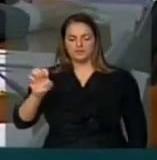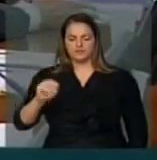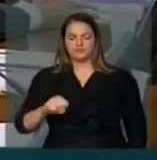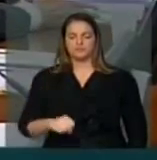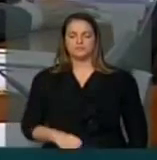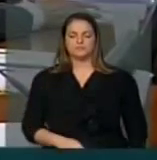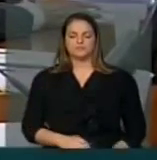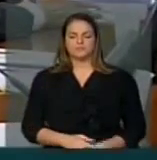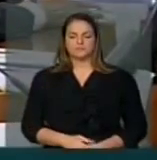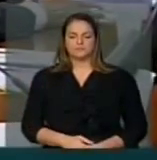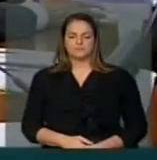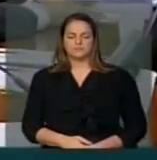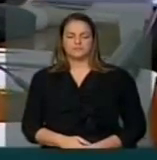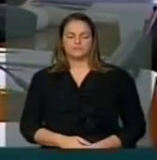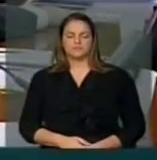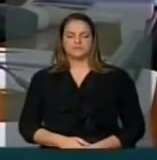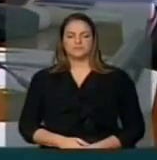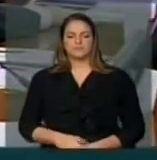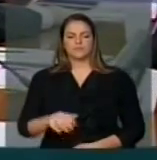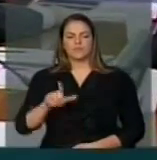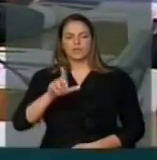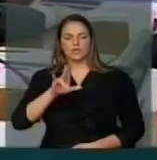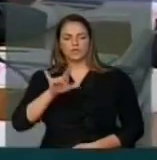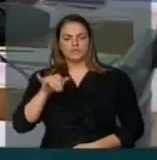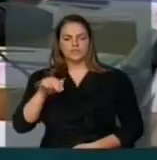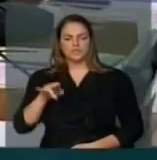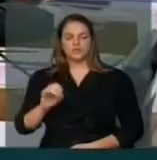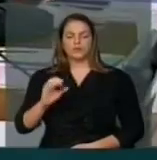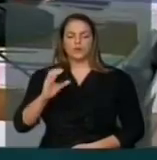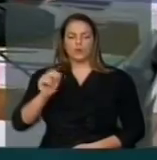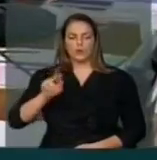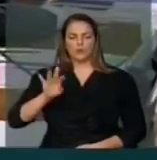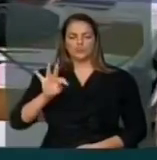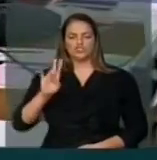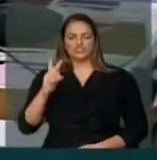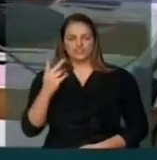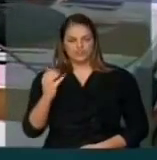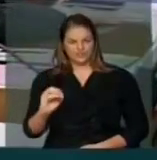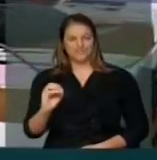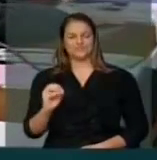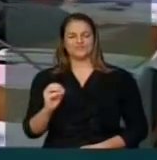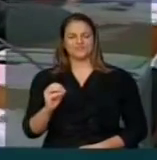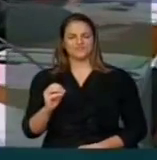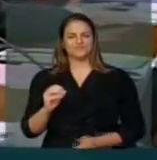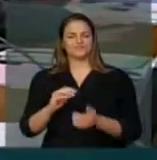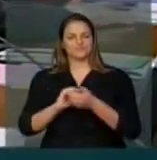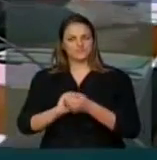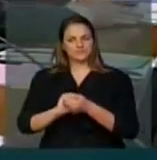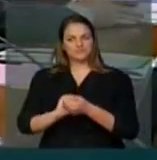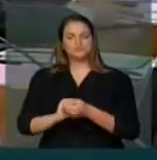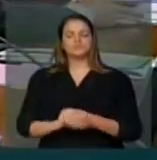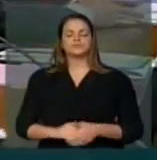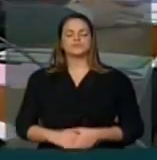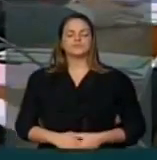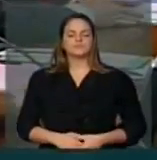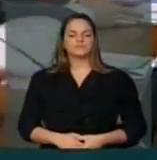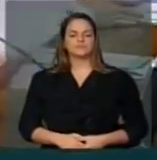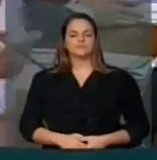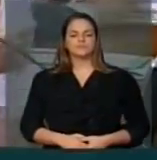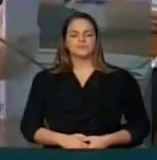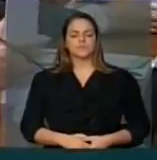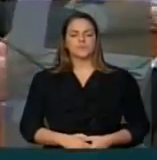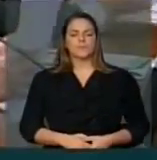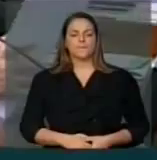Da comissão, senhor Luciano Coutinho, presidente do BNDES, parabenizar pela exposição. Eu acho